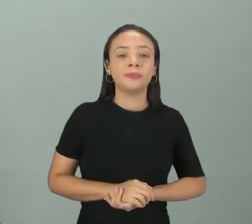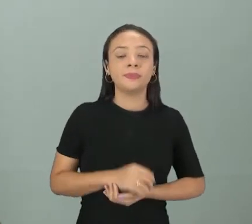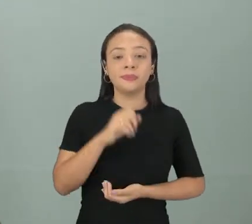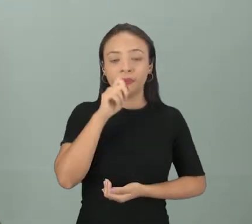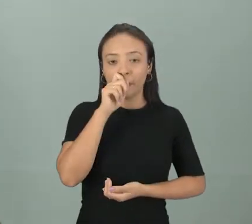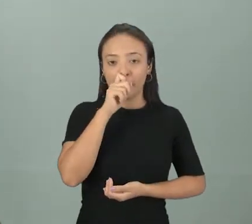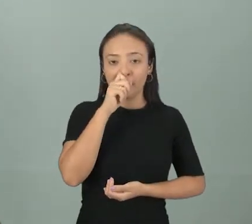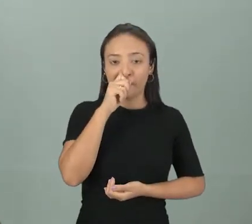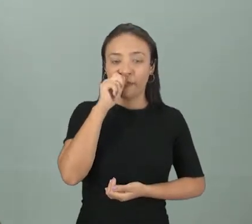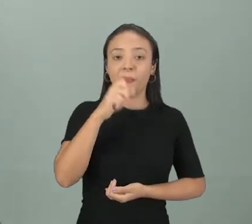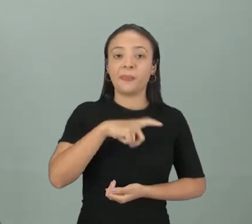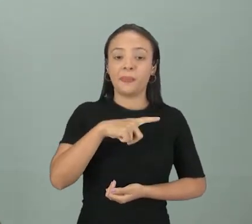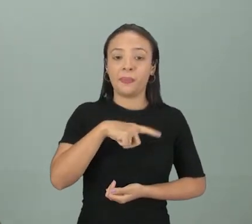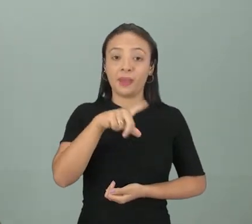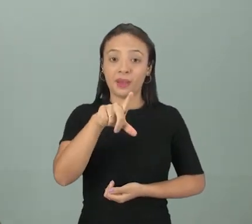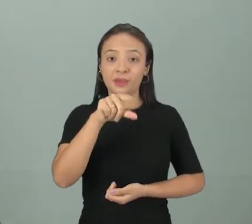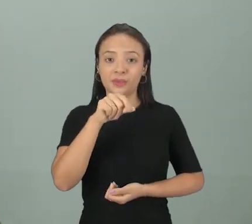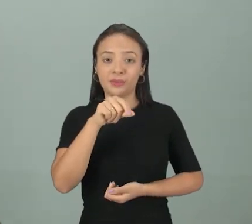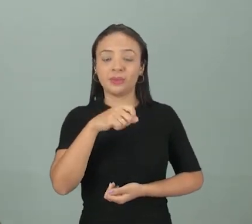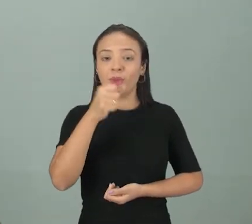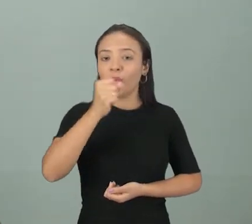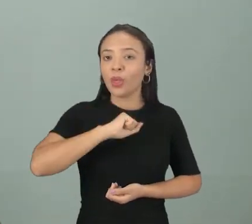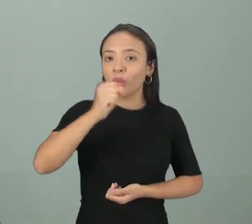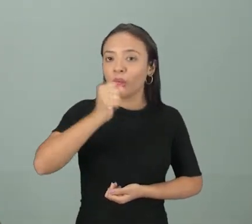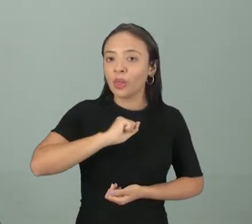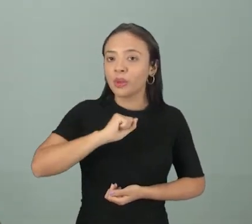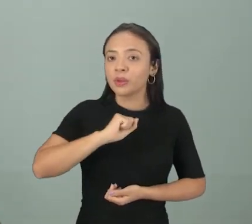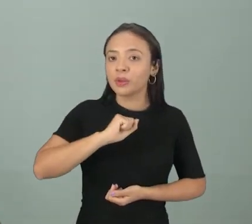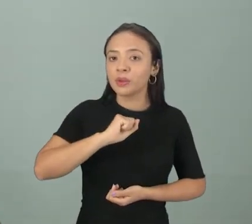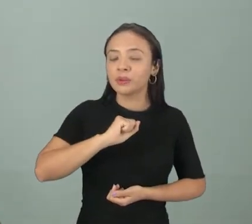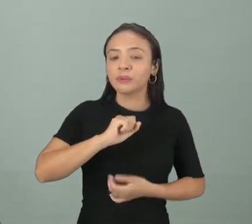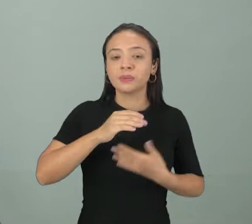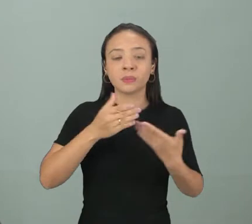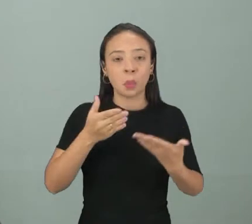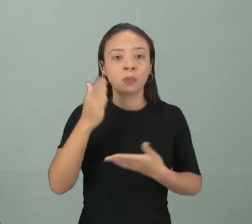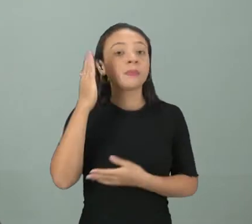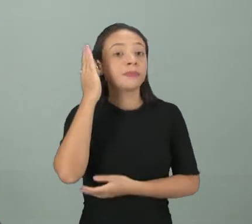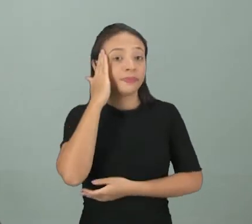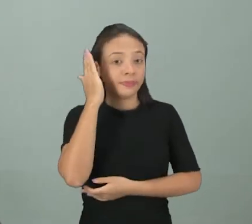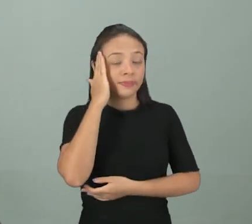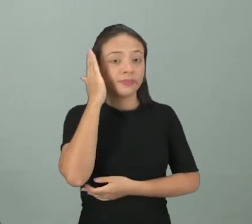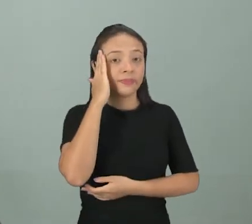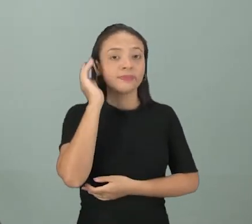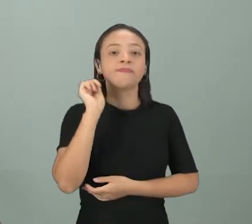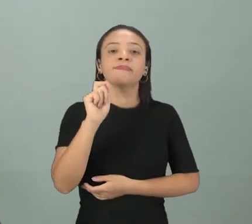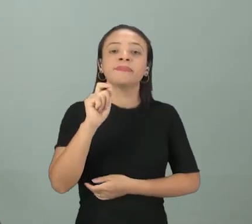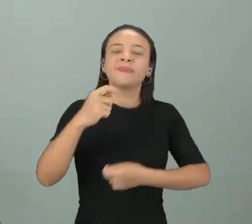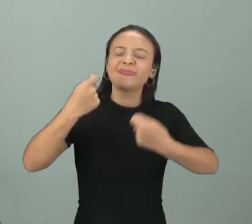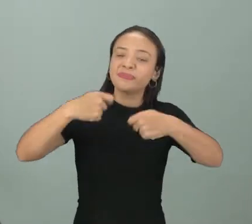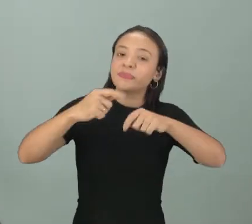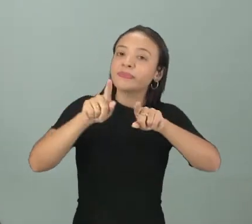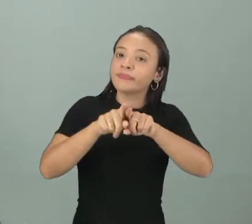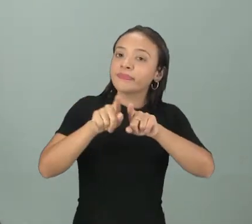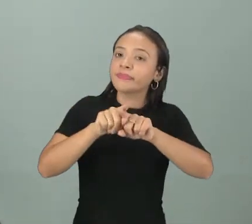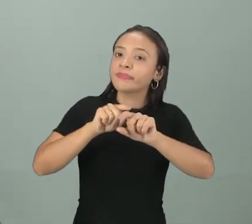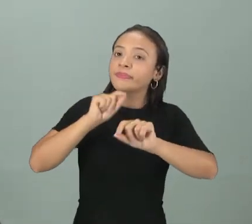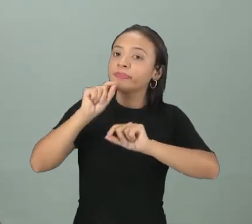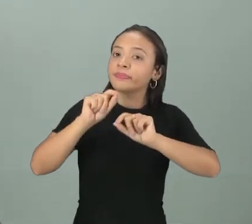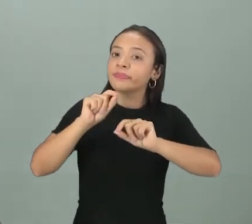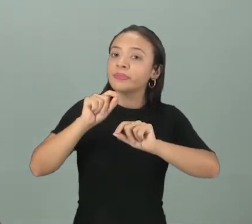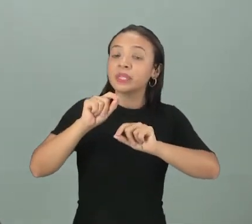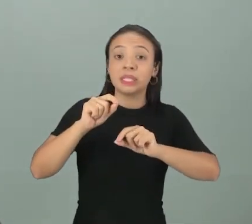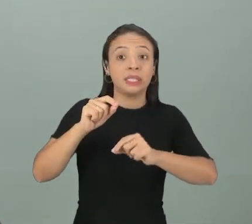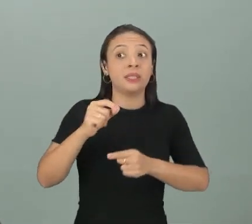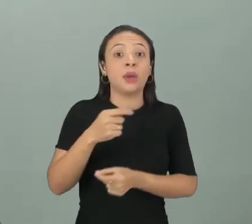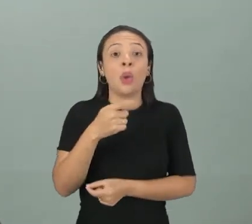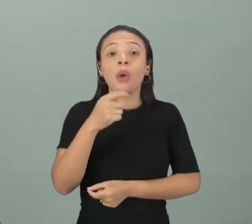temos as preferências de sorvete da turma para sabermos as preferências nós vamos ter a necessidade dos